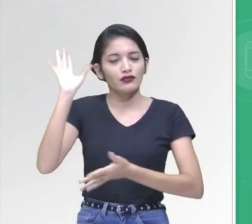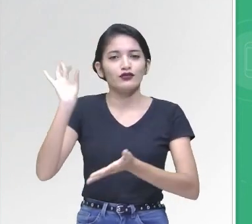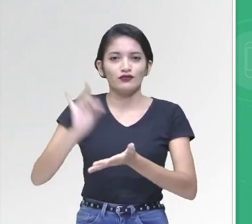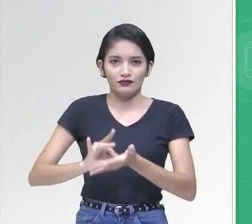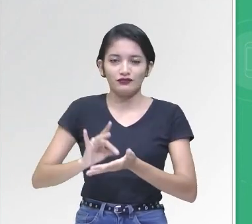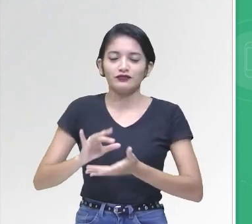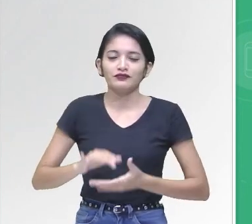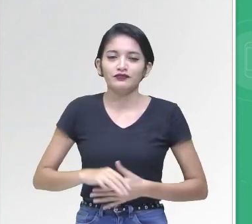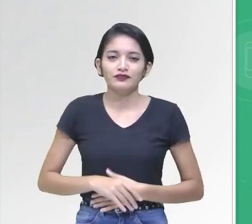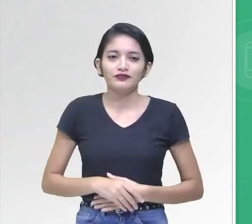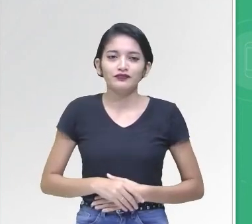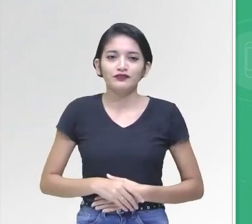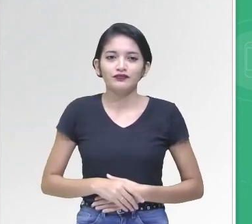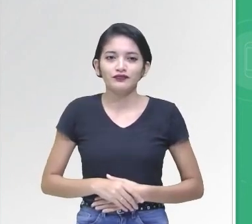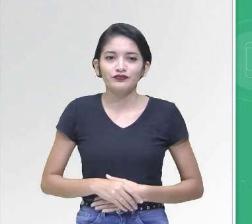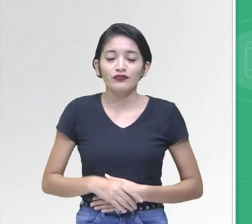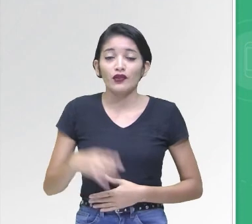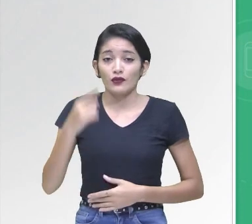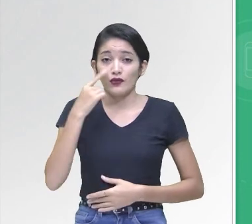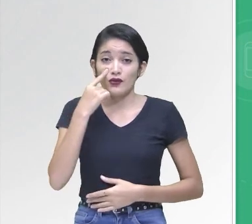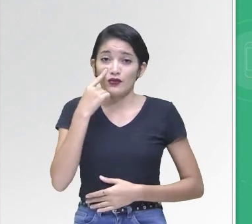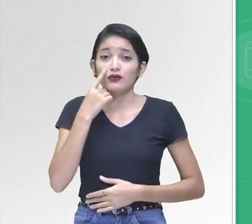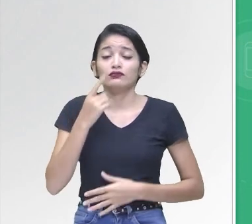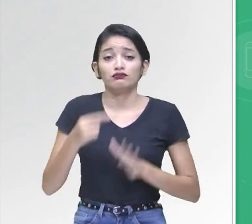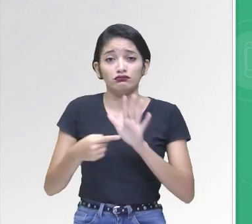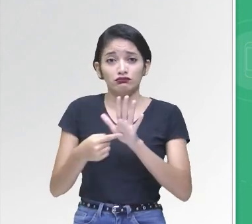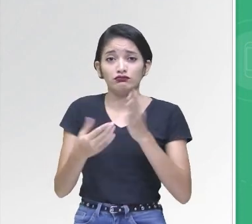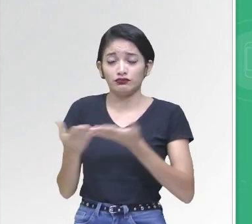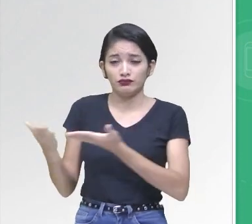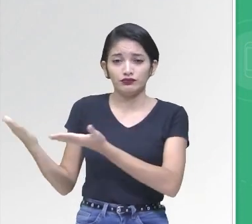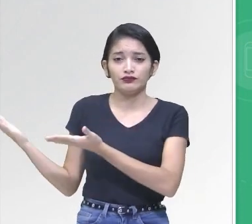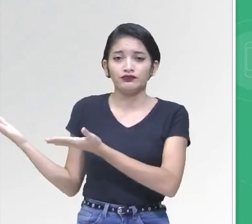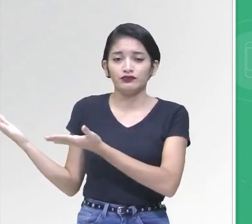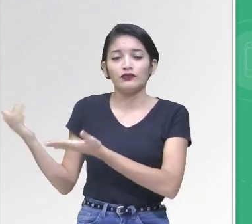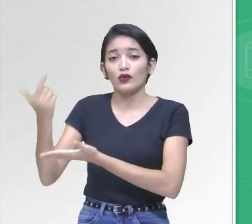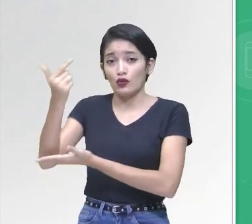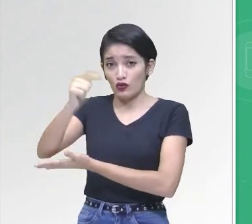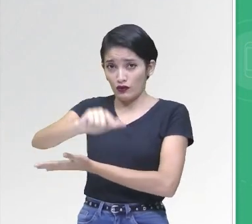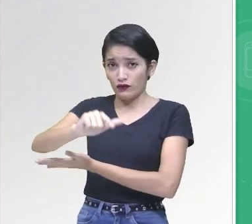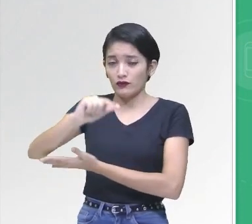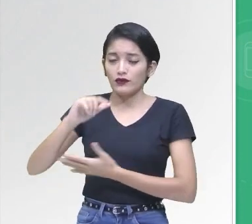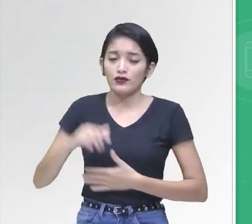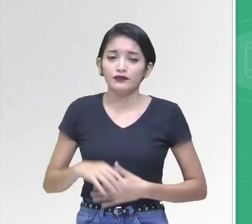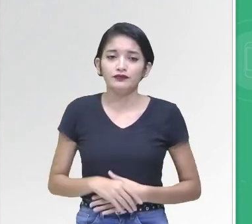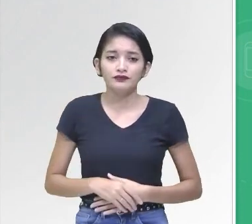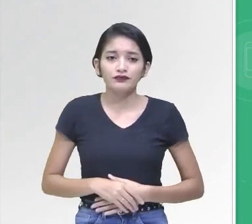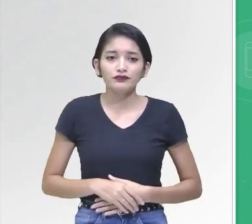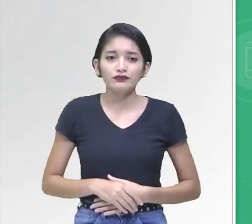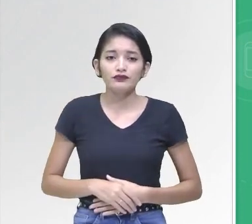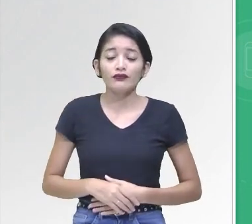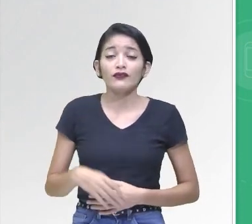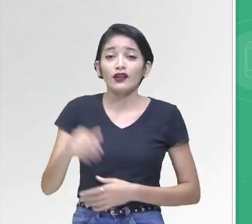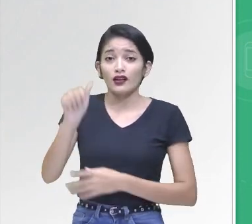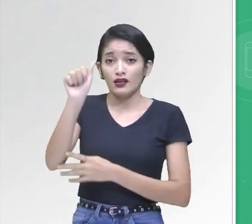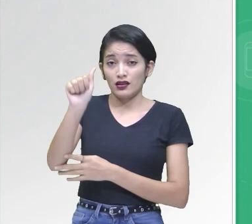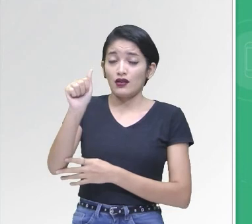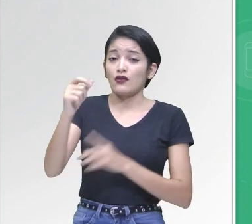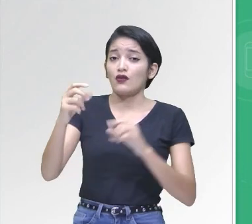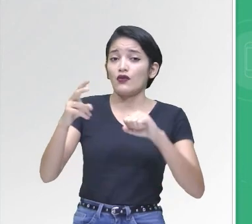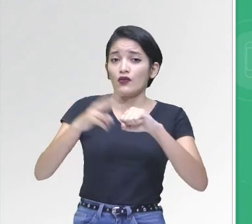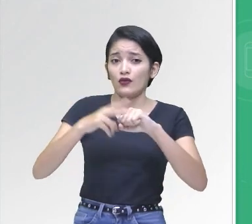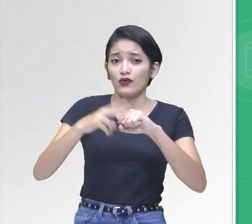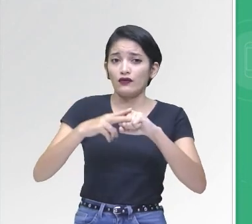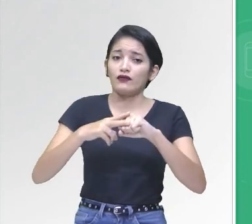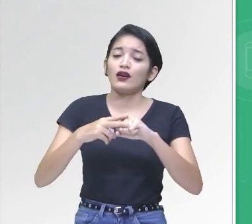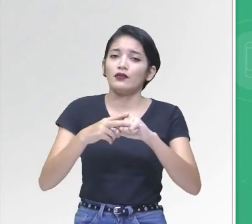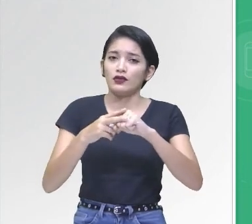Então, vamos lá aqui, observem comigo, eu gostaria de mostrar aqui de novo para vocês. Letra A, o verbo